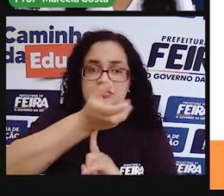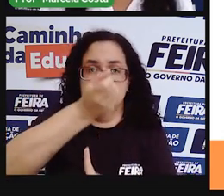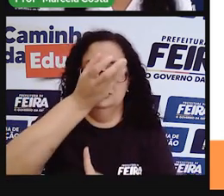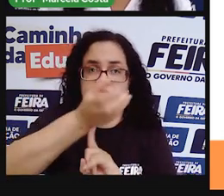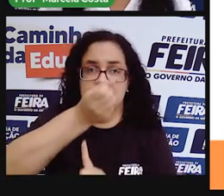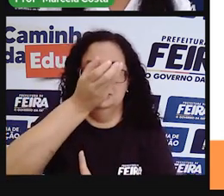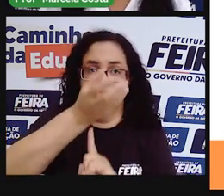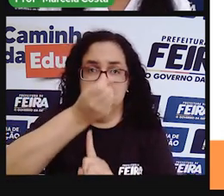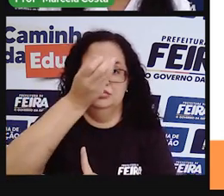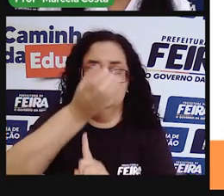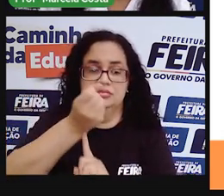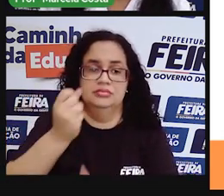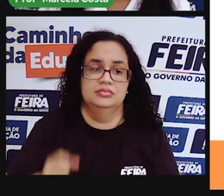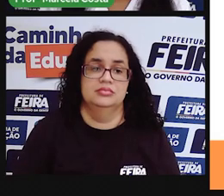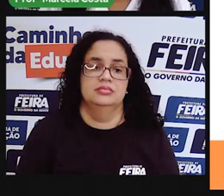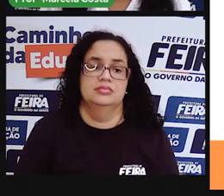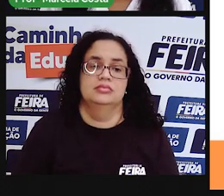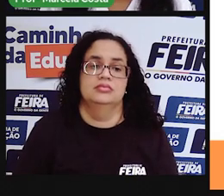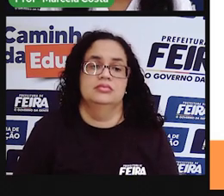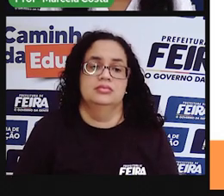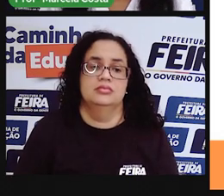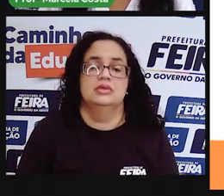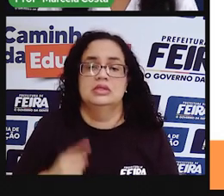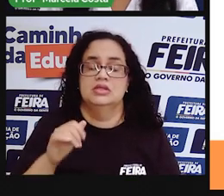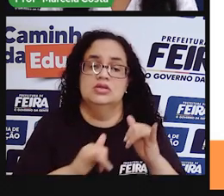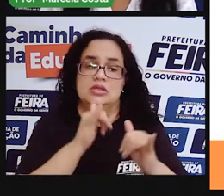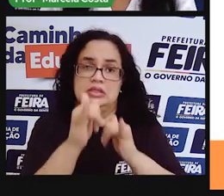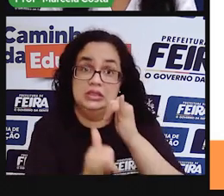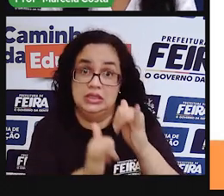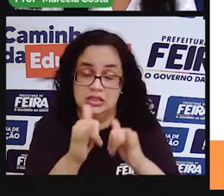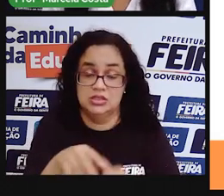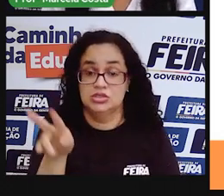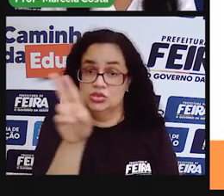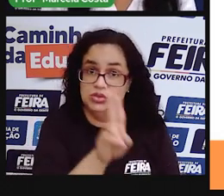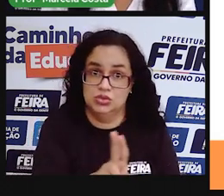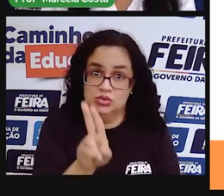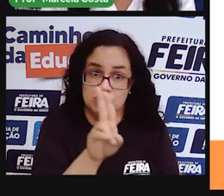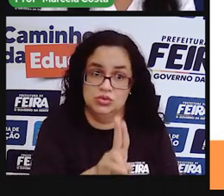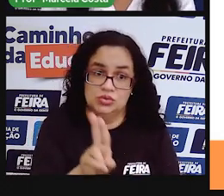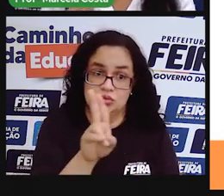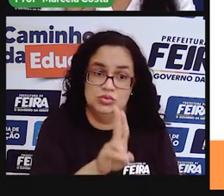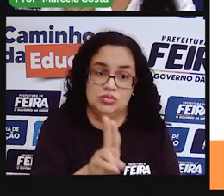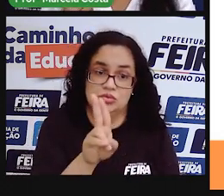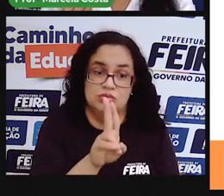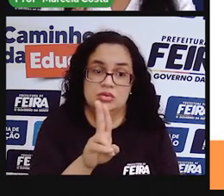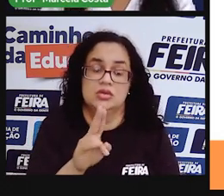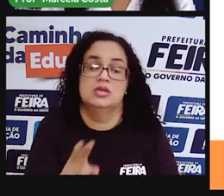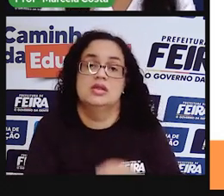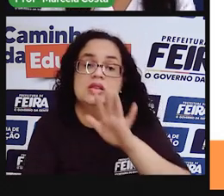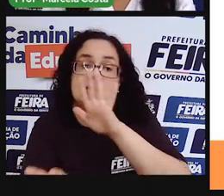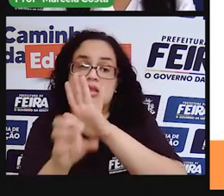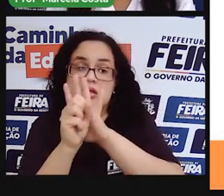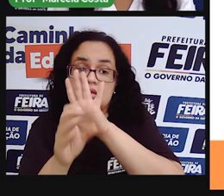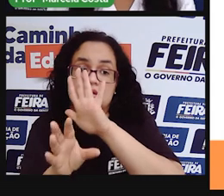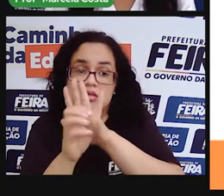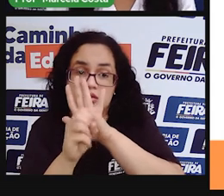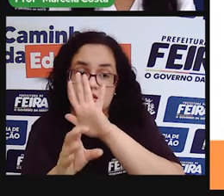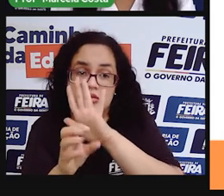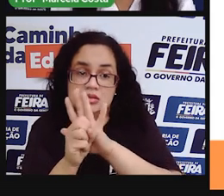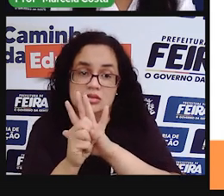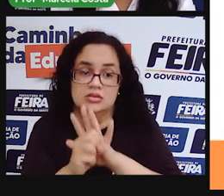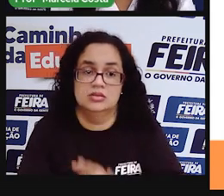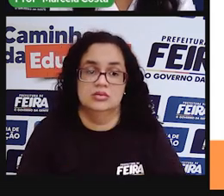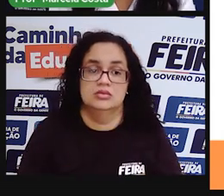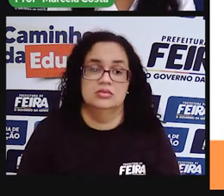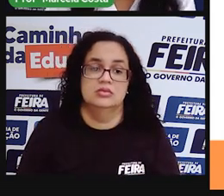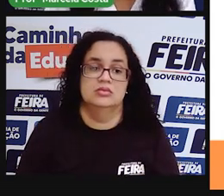da conexão de internet sem fio. Então, como eu falei para vocês, é um símbolo universal que permite a